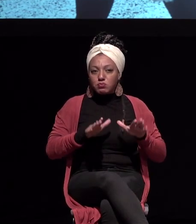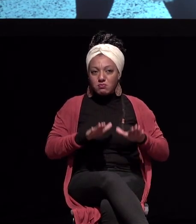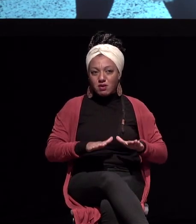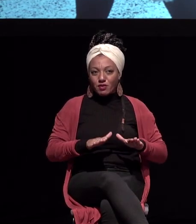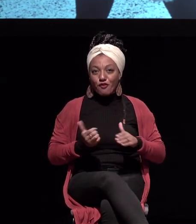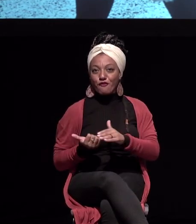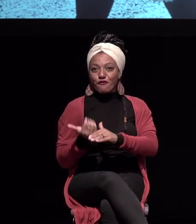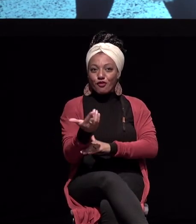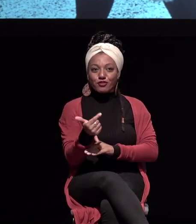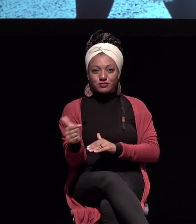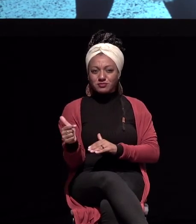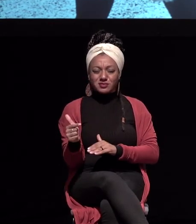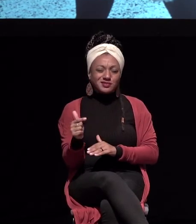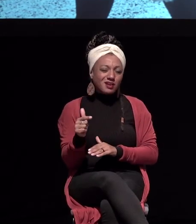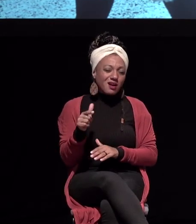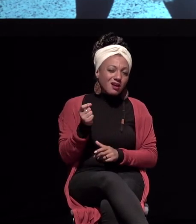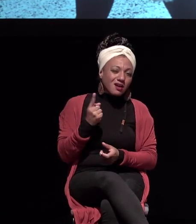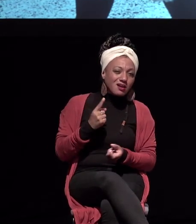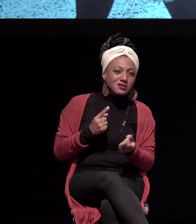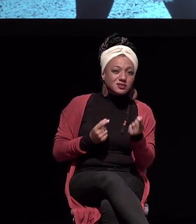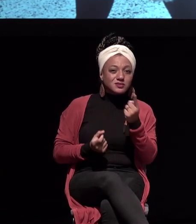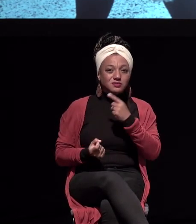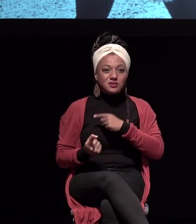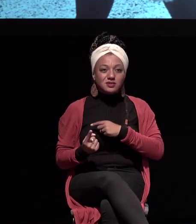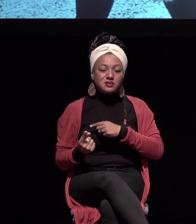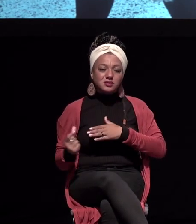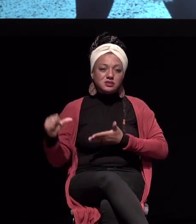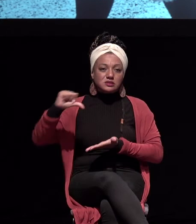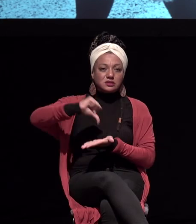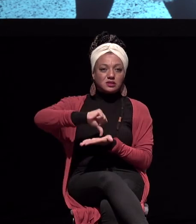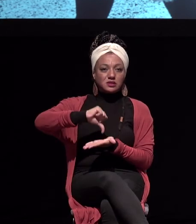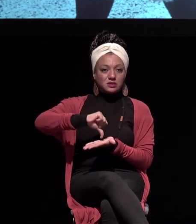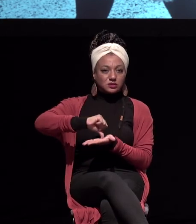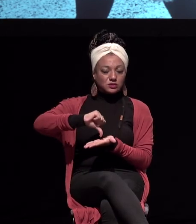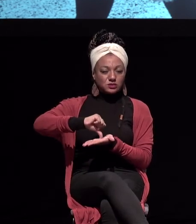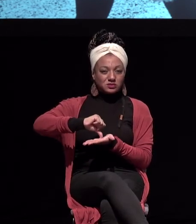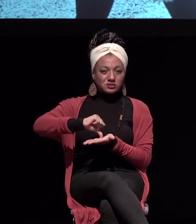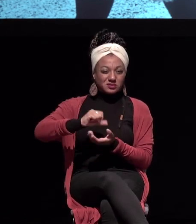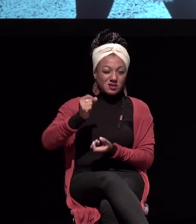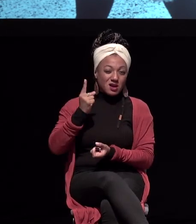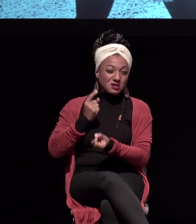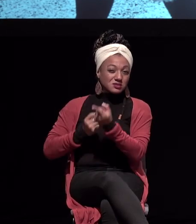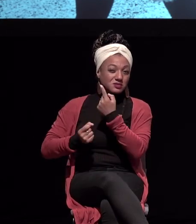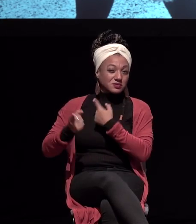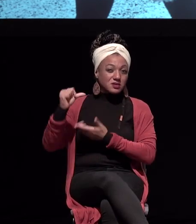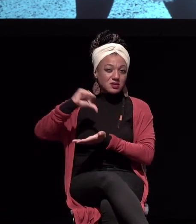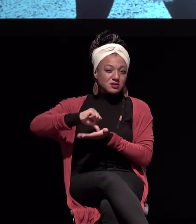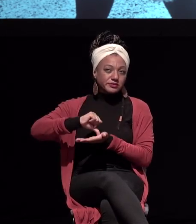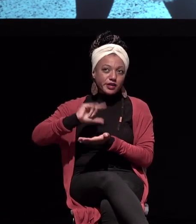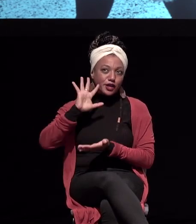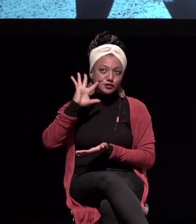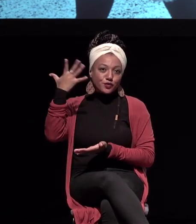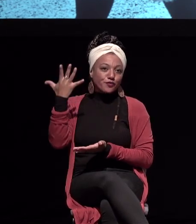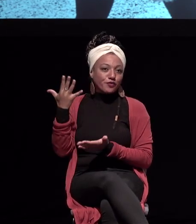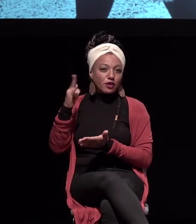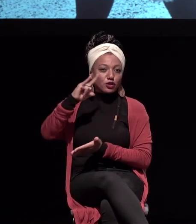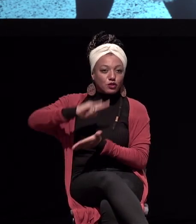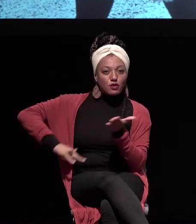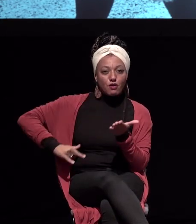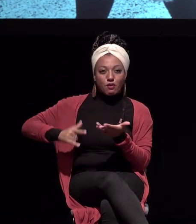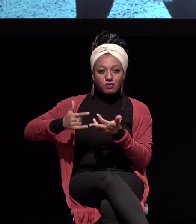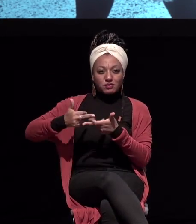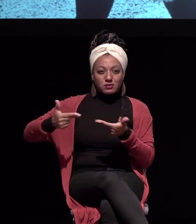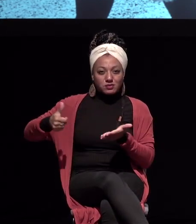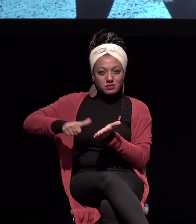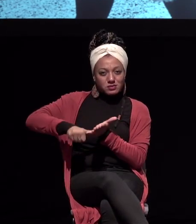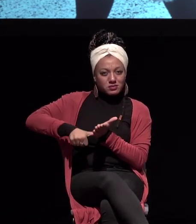em geral, quando vem para o centro, para o dito centro, em geral é para fazer coisas burocráticas, né? Documento, alguma coisa nesse sentido, mas